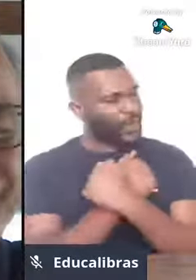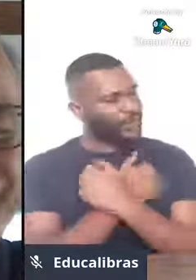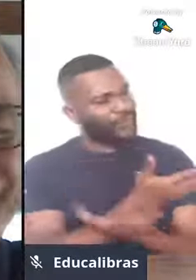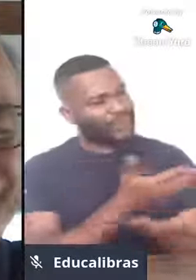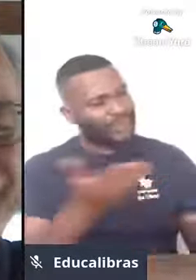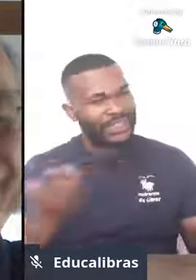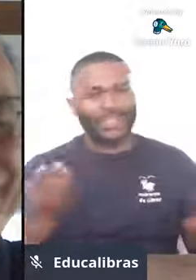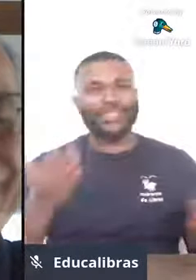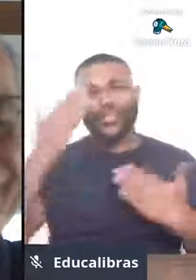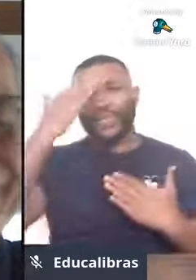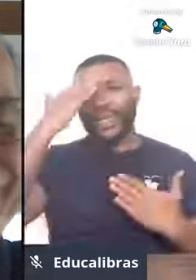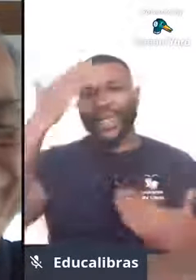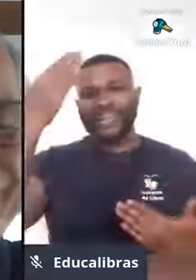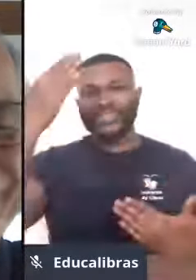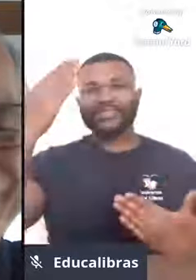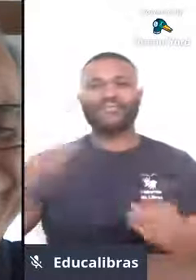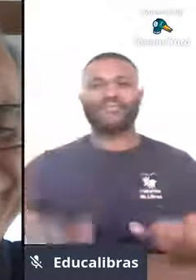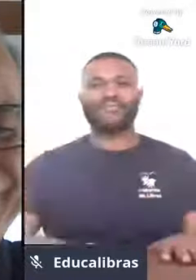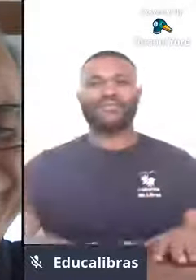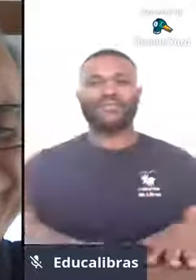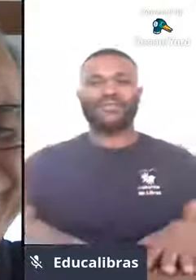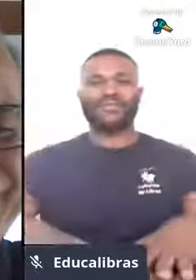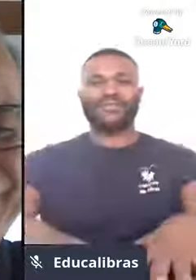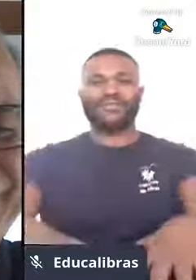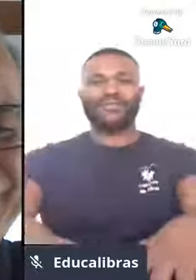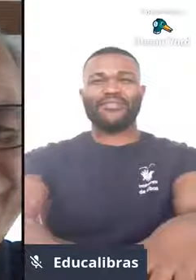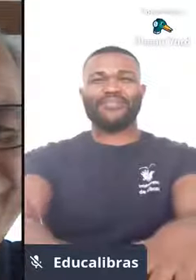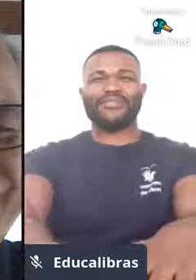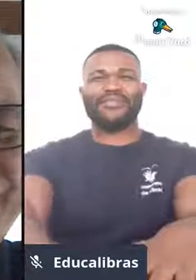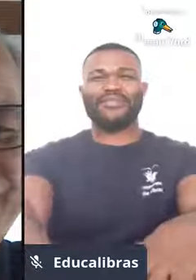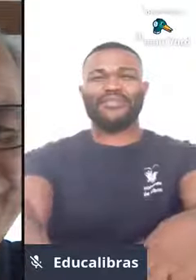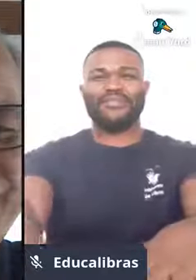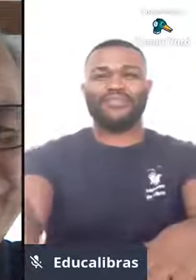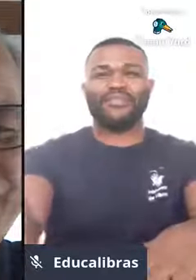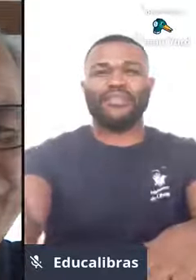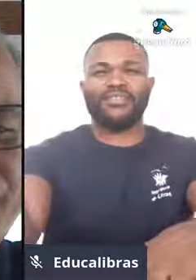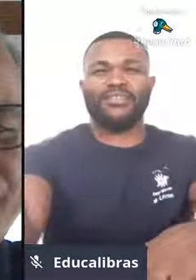Obrigado, meu querido. Pronto, desligou.